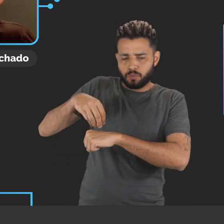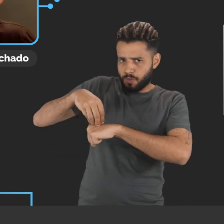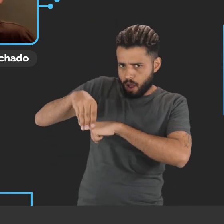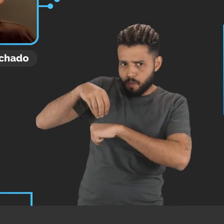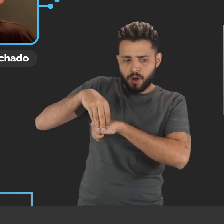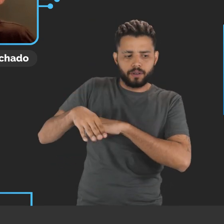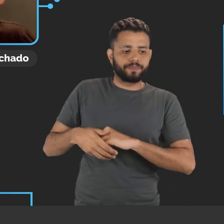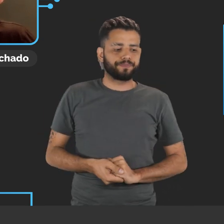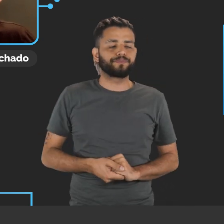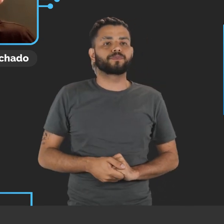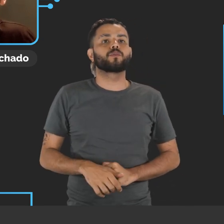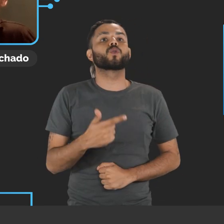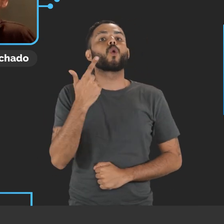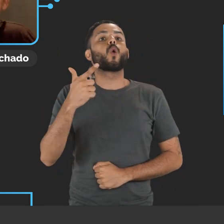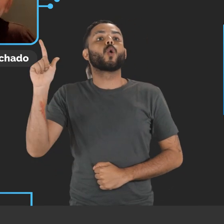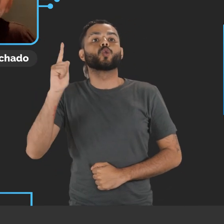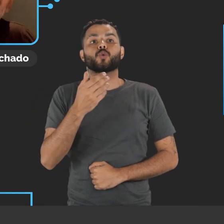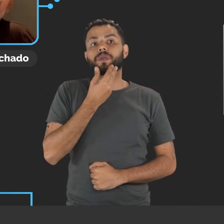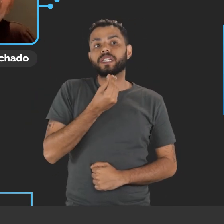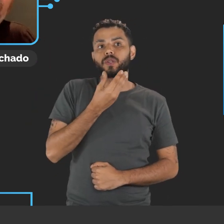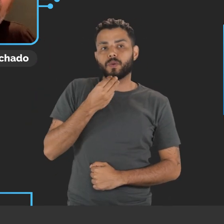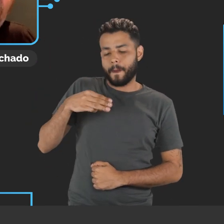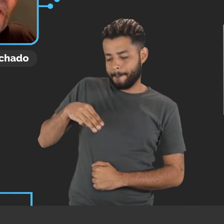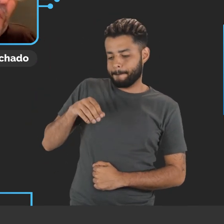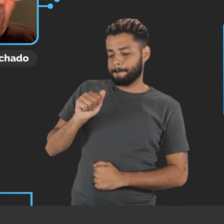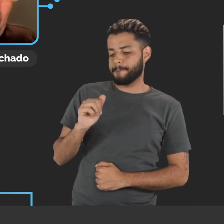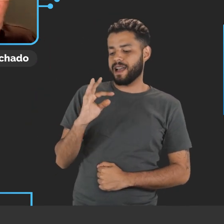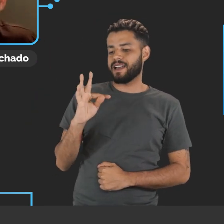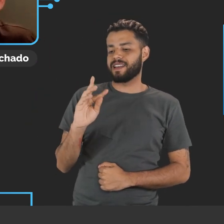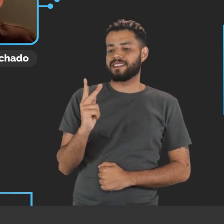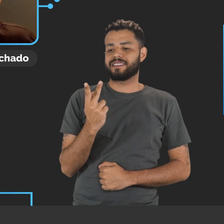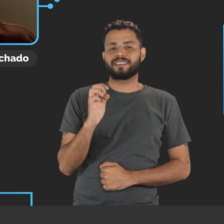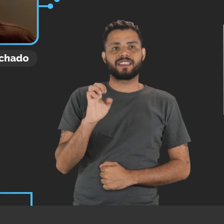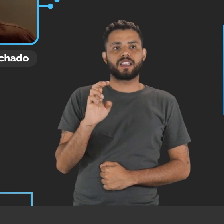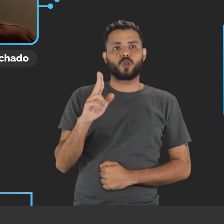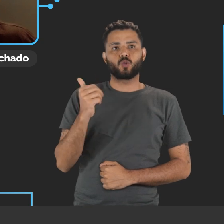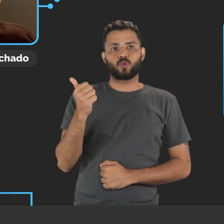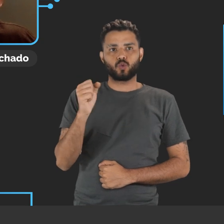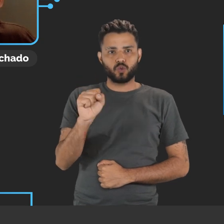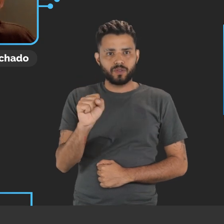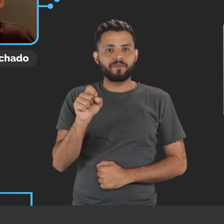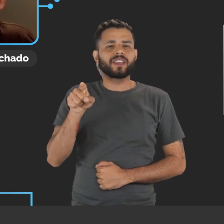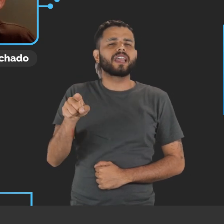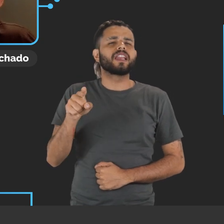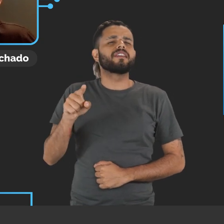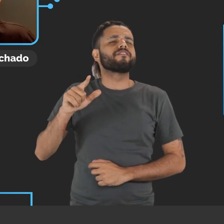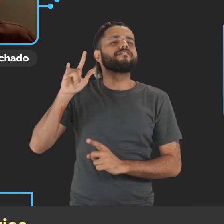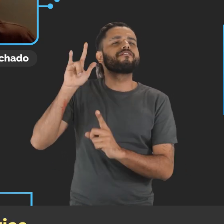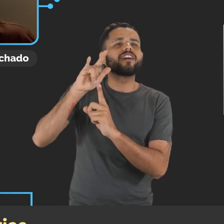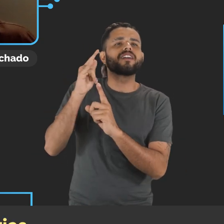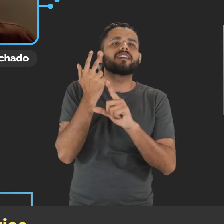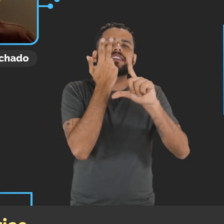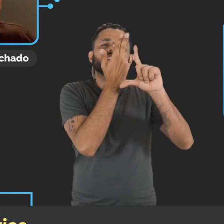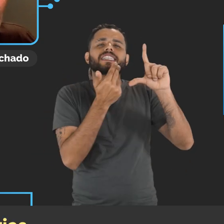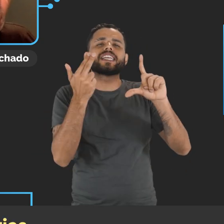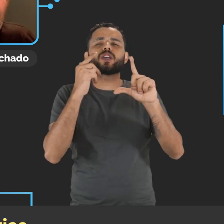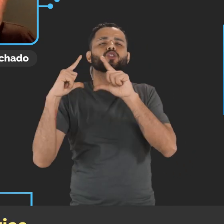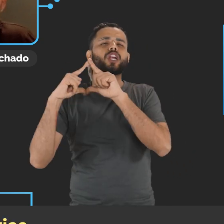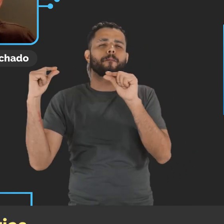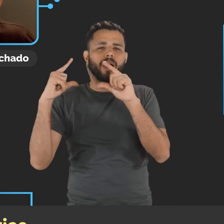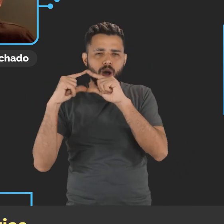mentoria também. O outro menino é o Matheus, que é um cara incrível, um fã de mangá, tem um